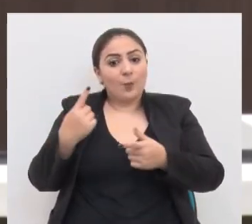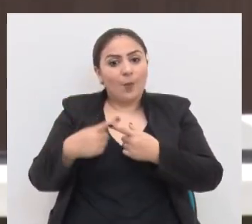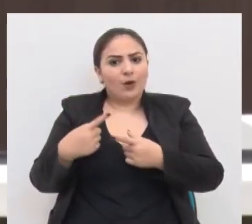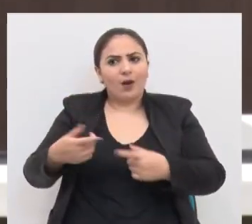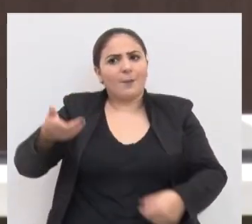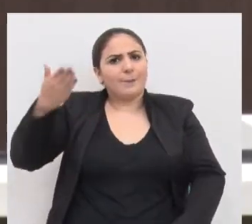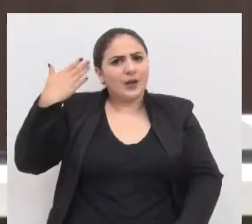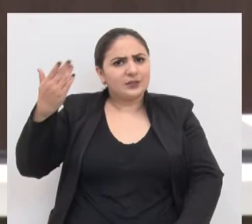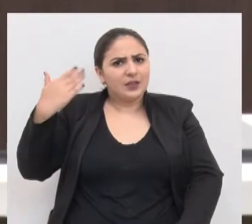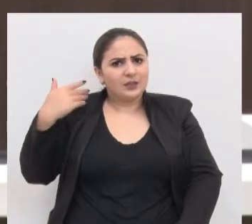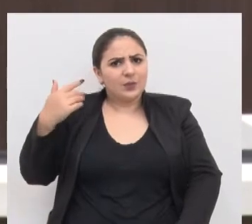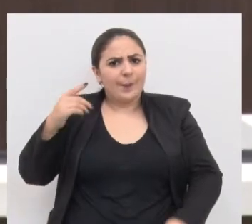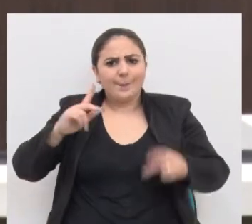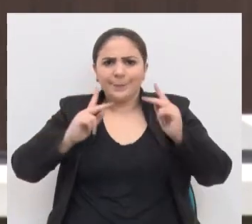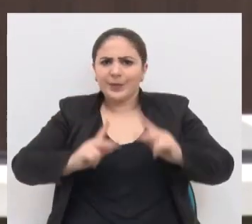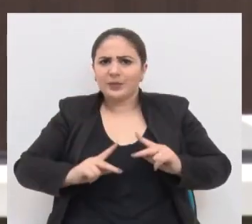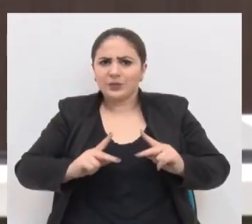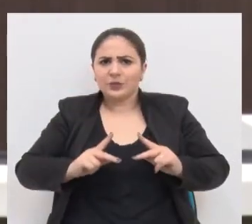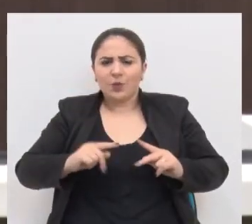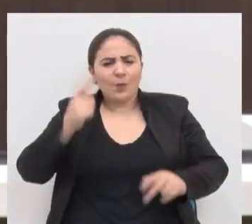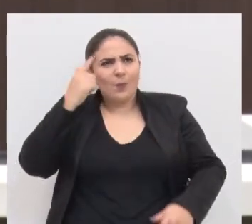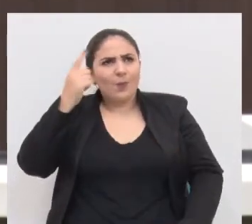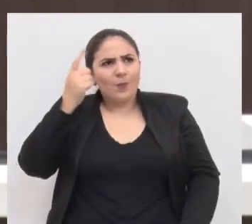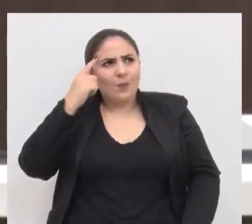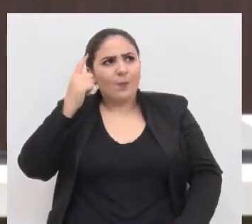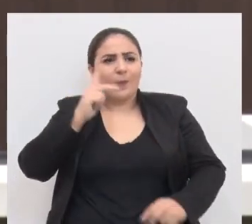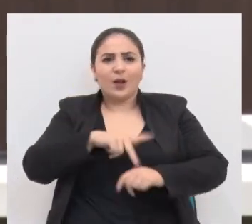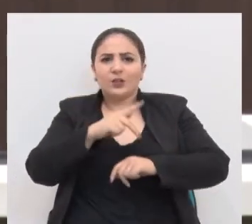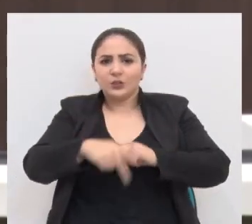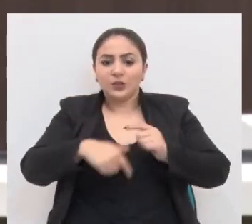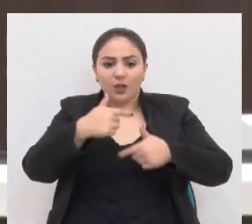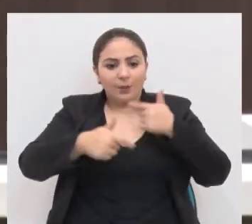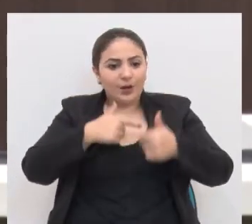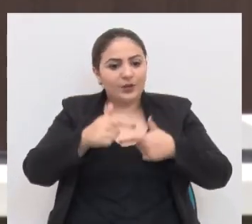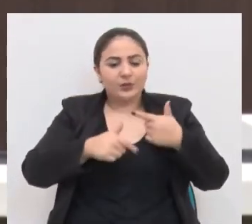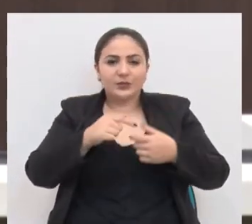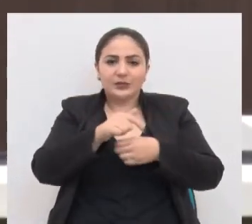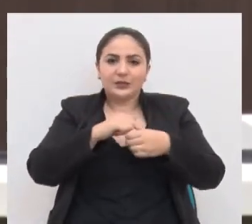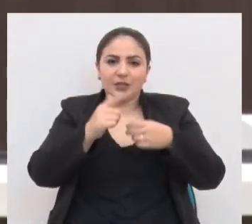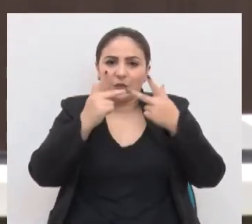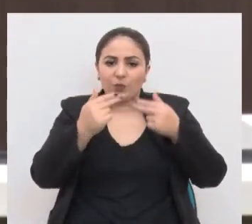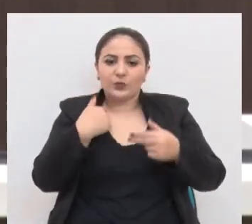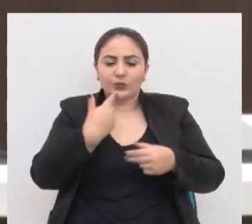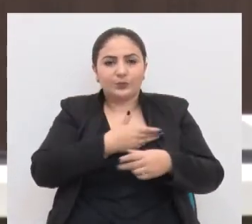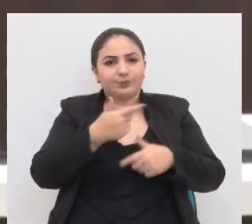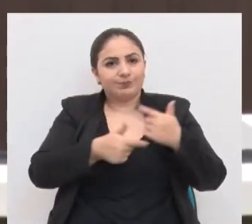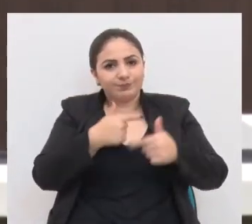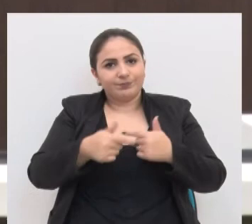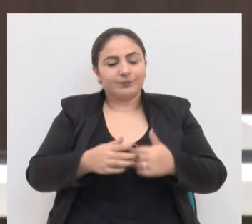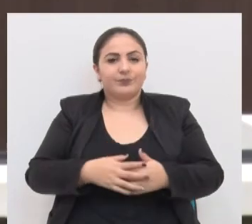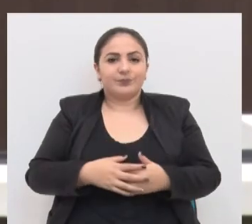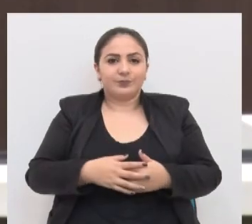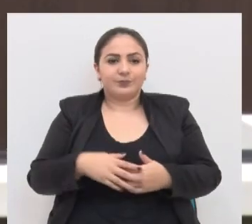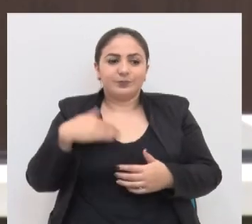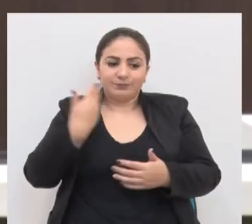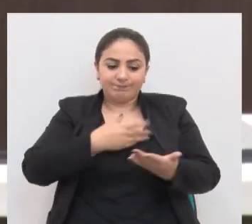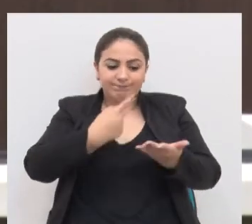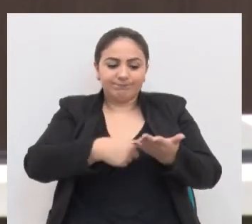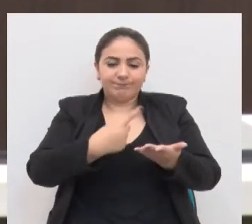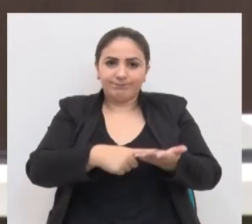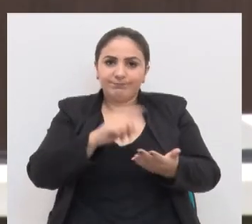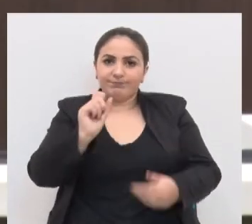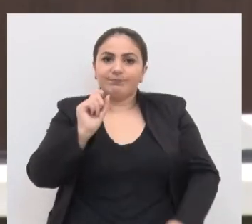porque lá atrás alguém pensou muito em Passo Fundo, alguém trabalhou muito pela cidade, como nós estamos trabalhando, e o